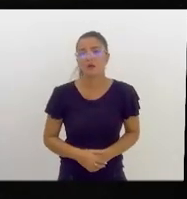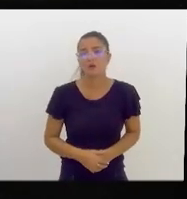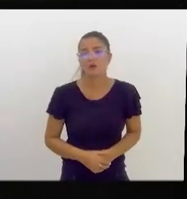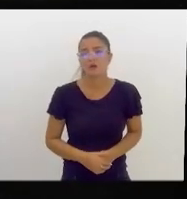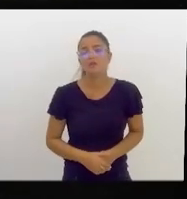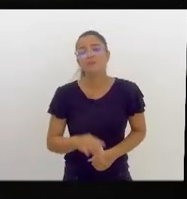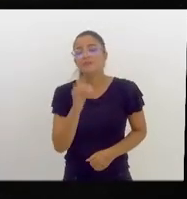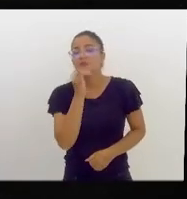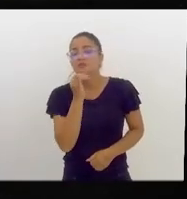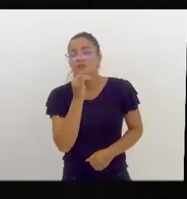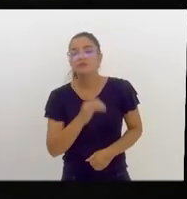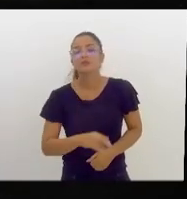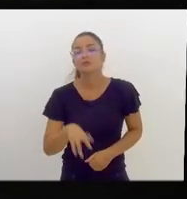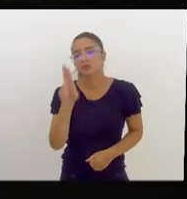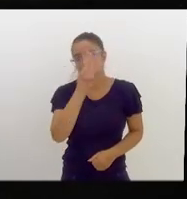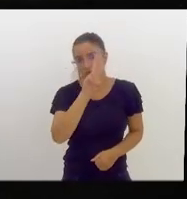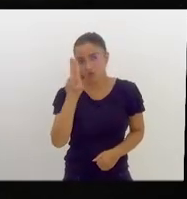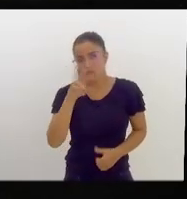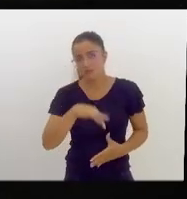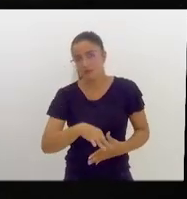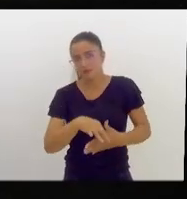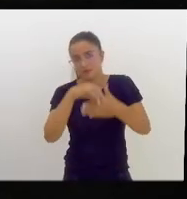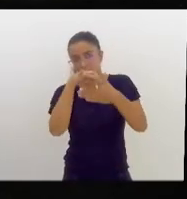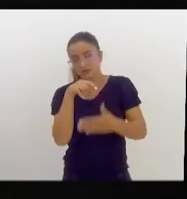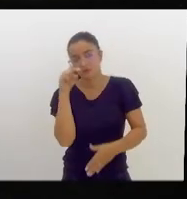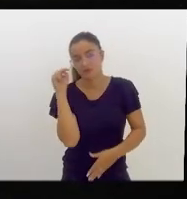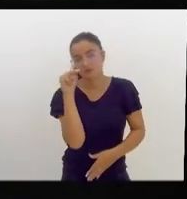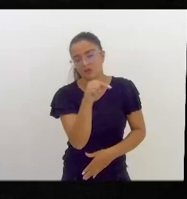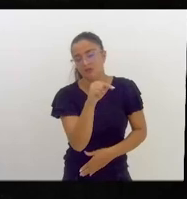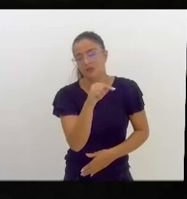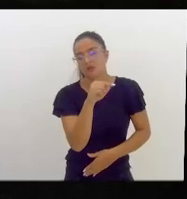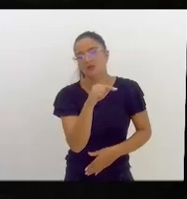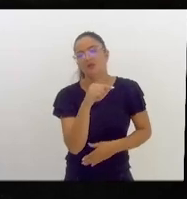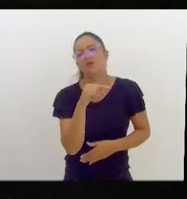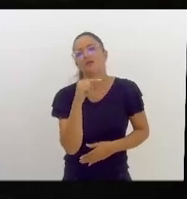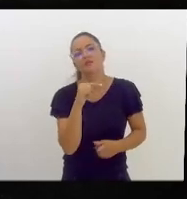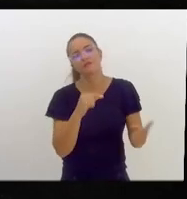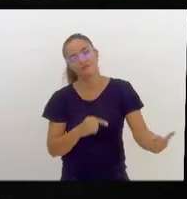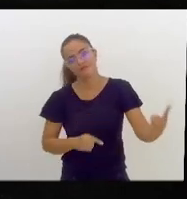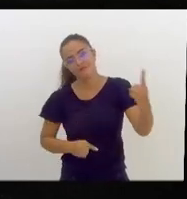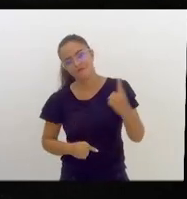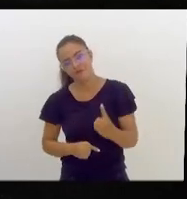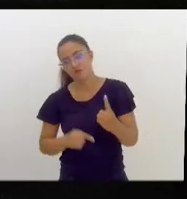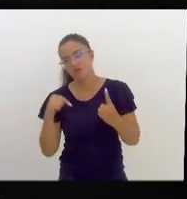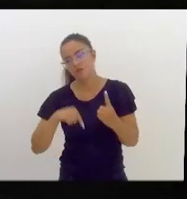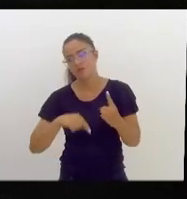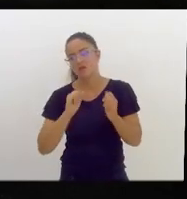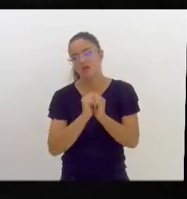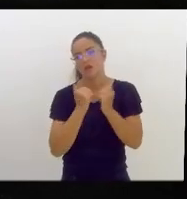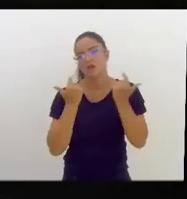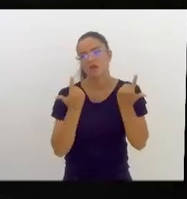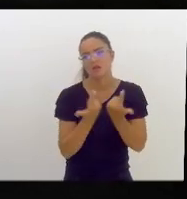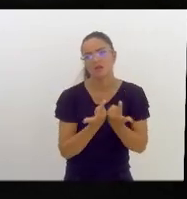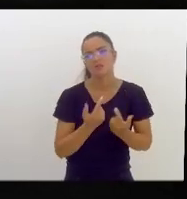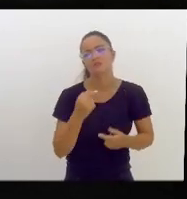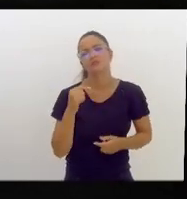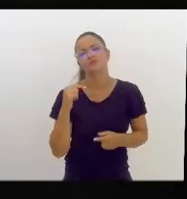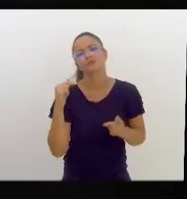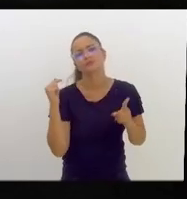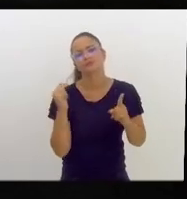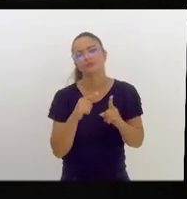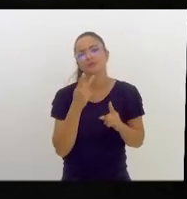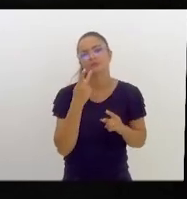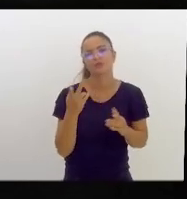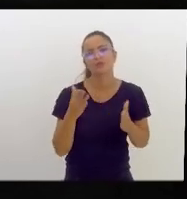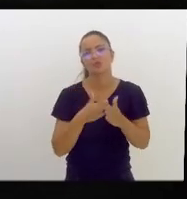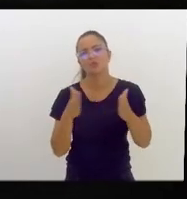nome, né, do representante da agência veio a esta casa para consolidar o seu mandato